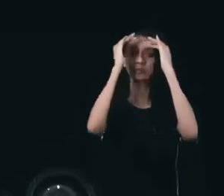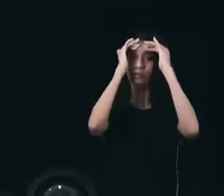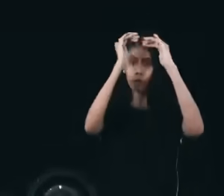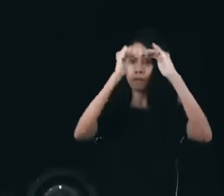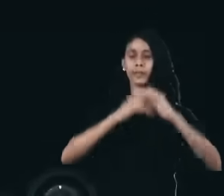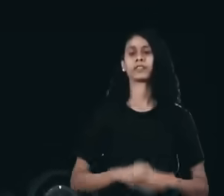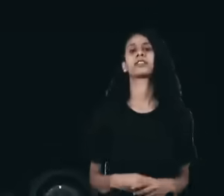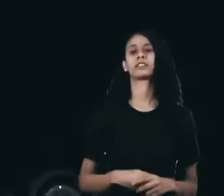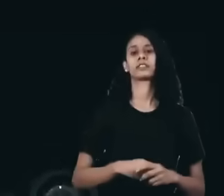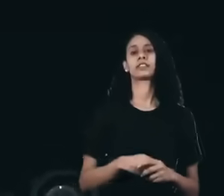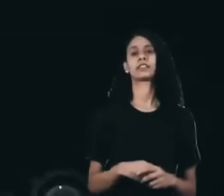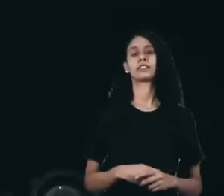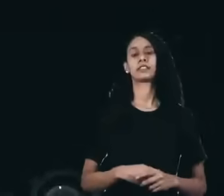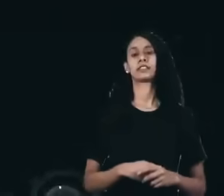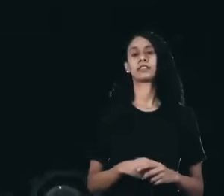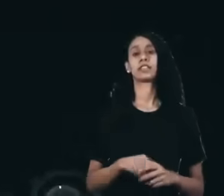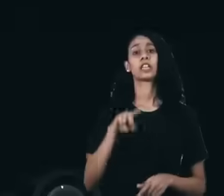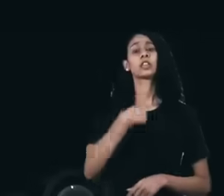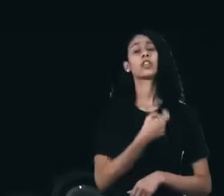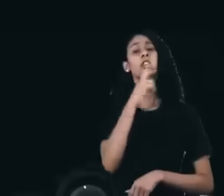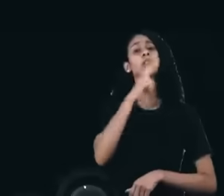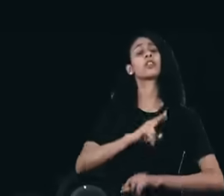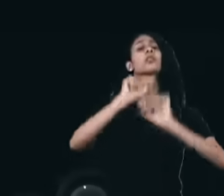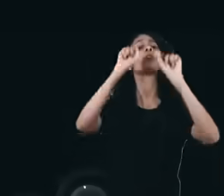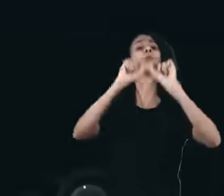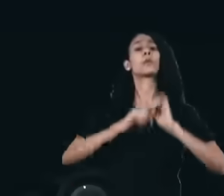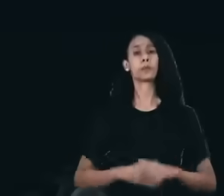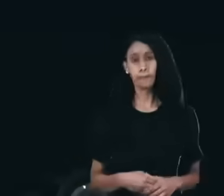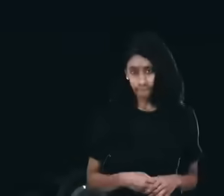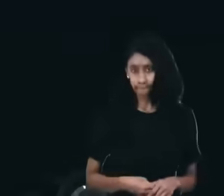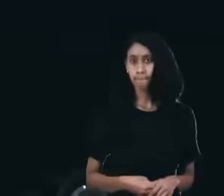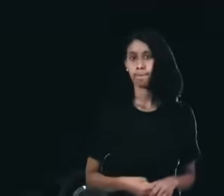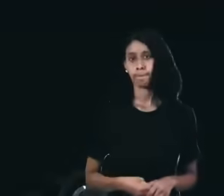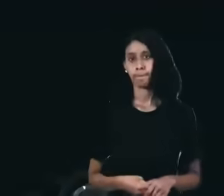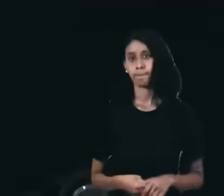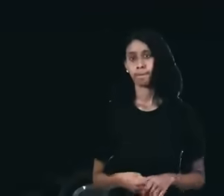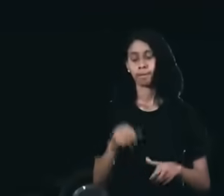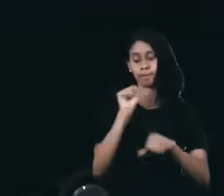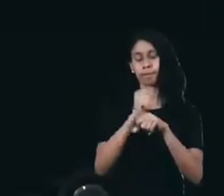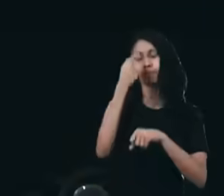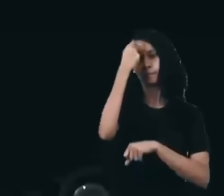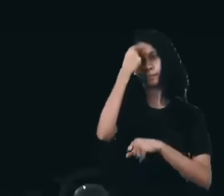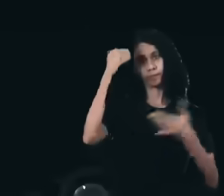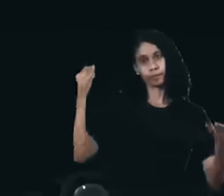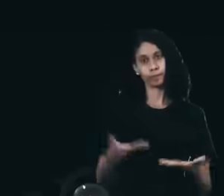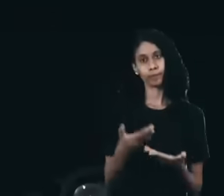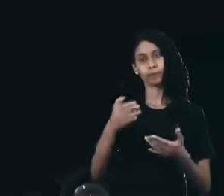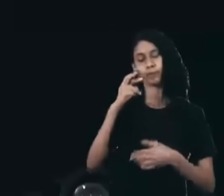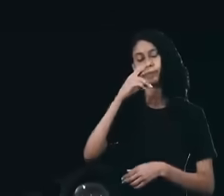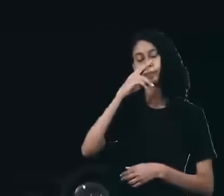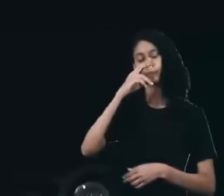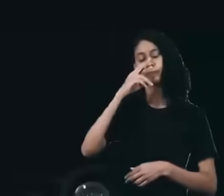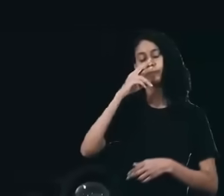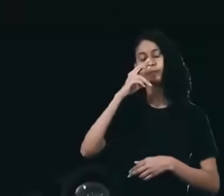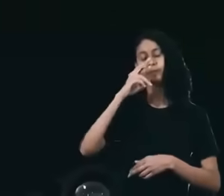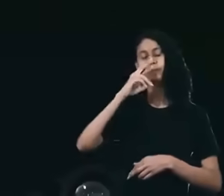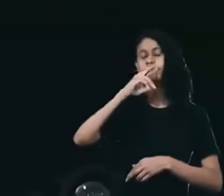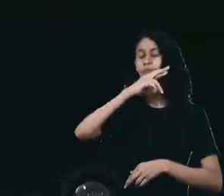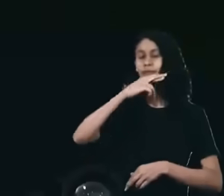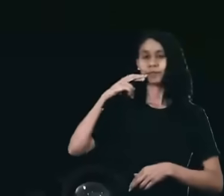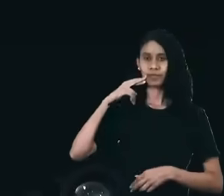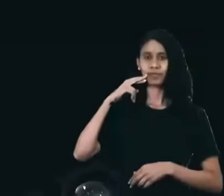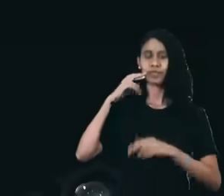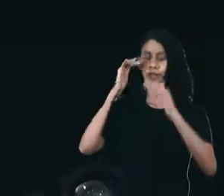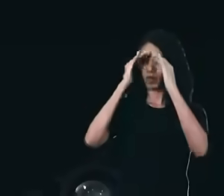Obediência. Qual vai ser a nossa resposta? Para comigo e pensa, ela obedeceu, mesmo 1 milhão de coisas